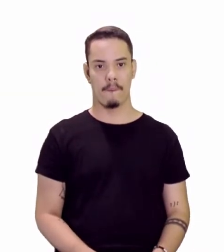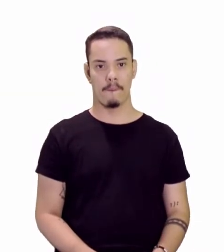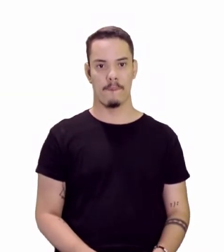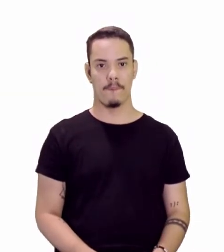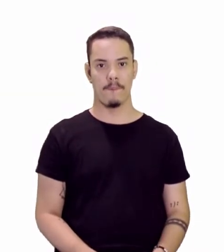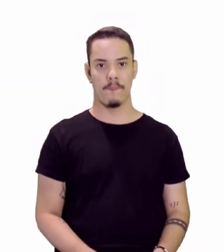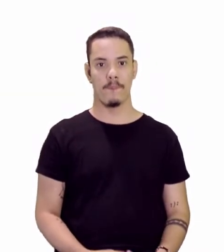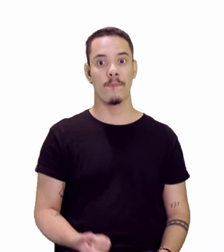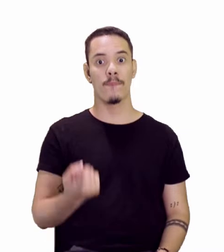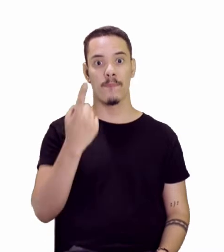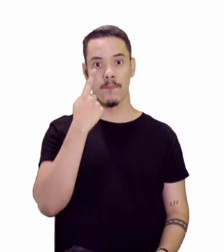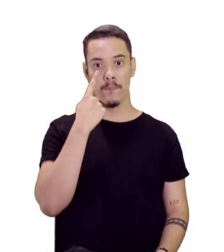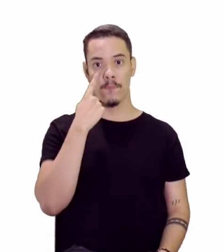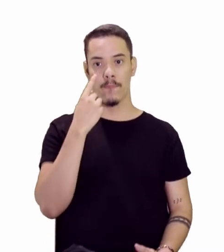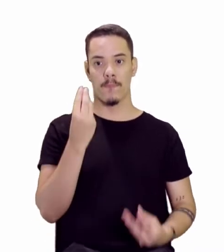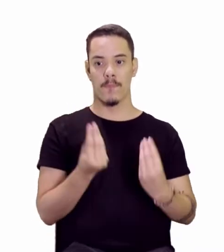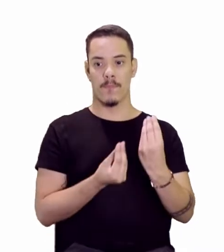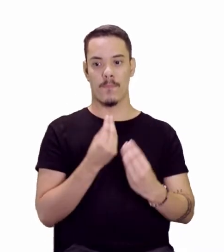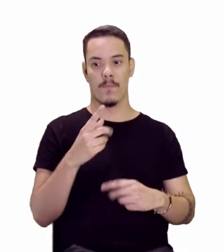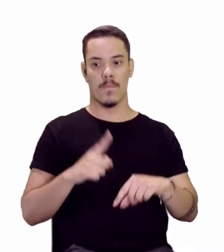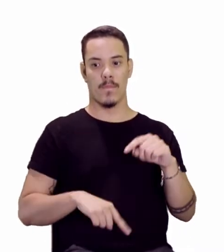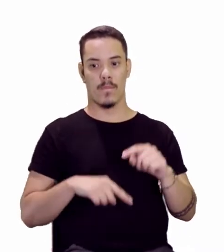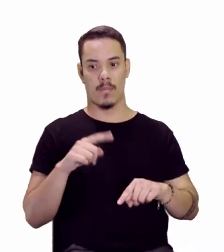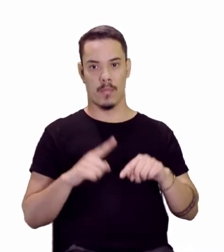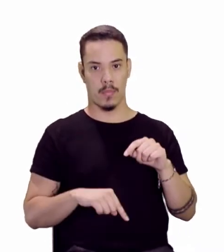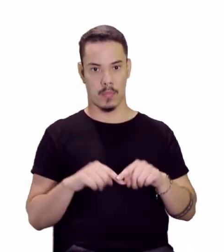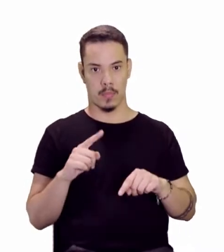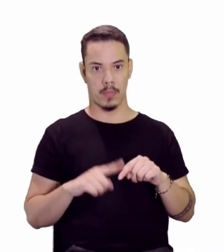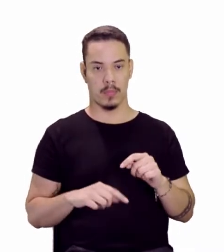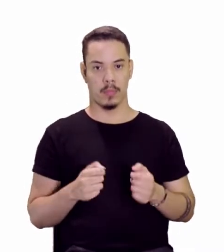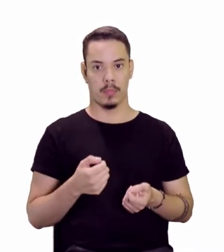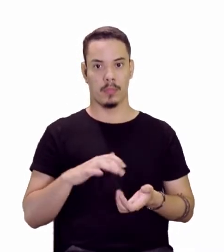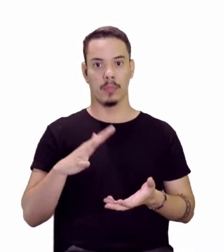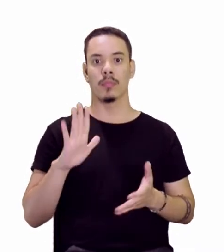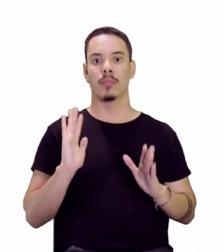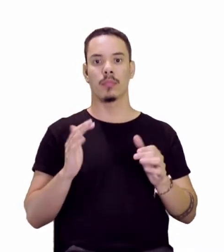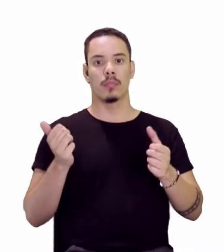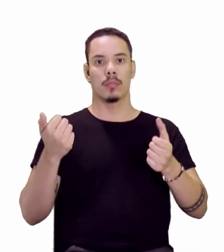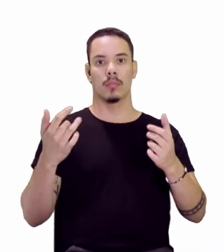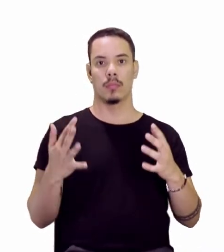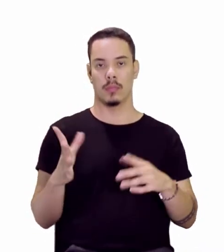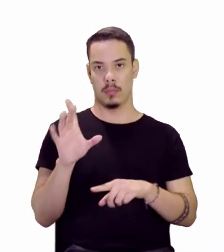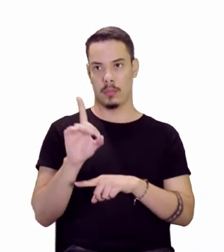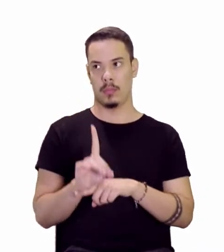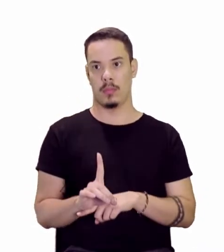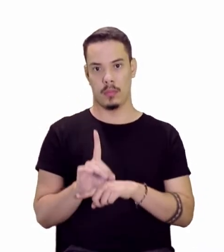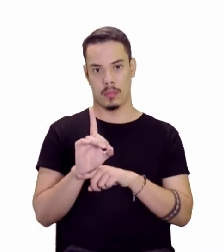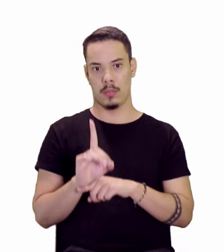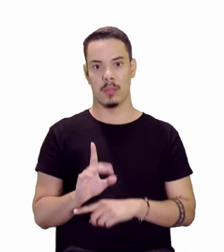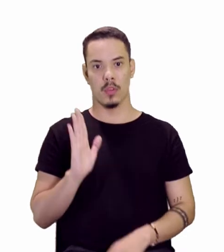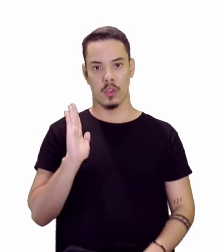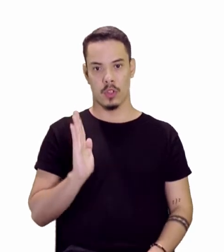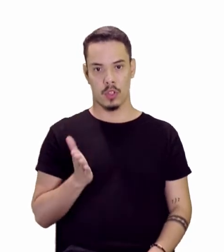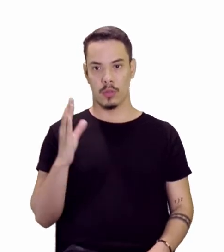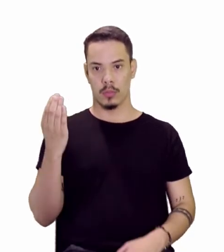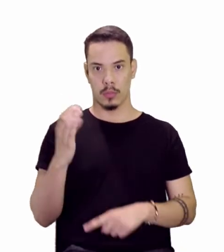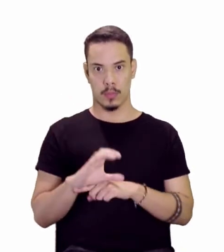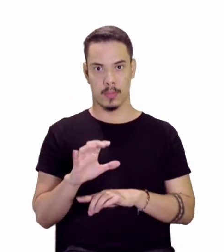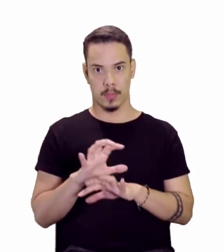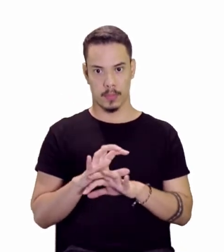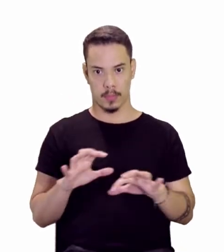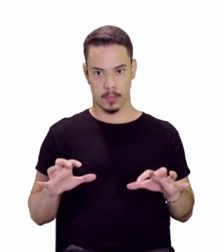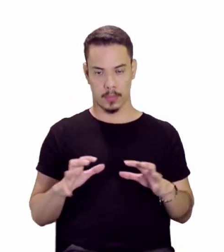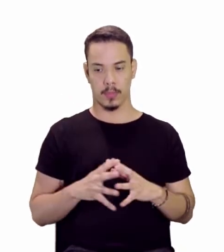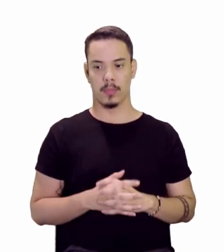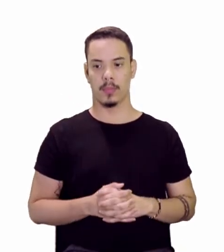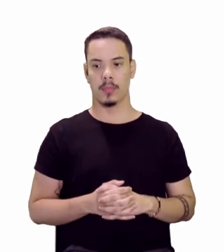Vamos ver as condições para um objeto flutuar em líquido? Bom, a gente já falou que densidade já foi colocado importante. aí. Então,